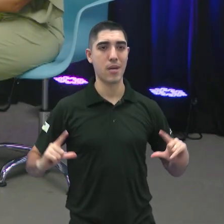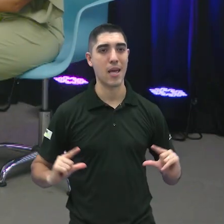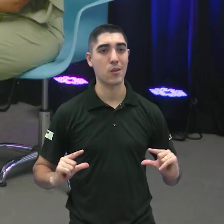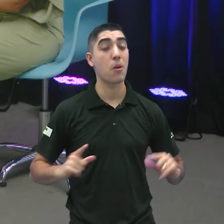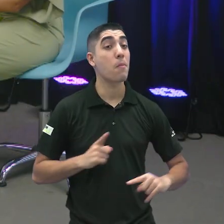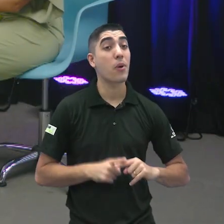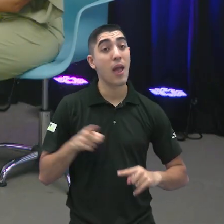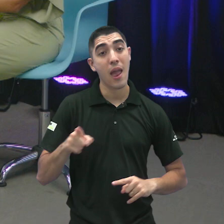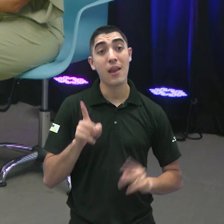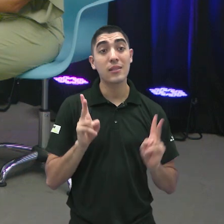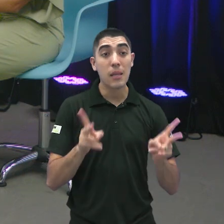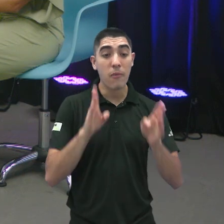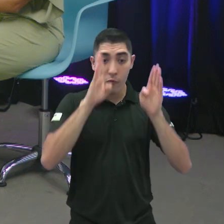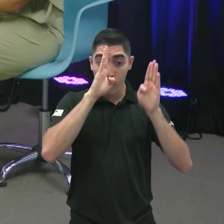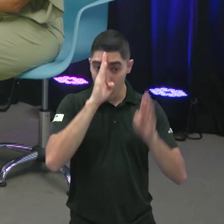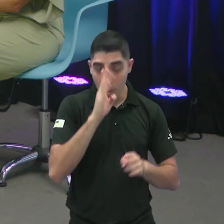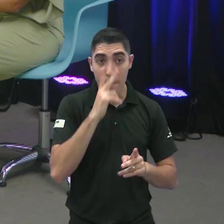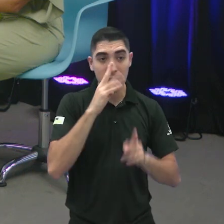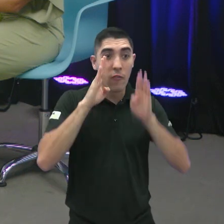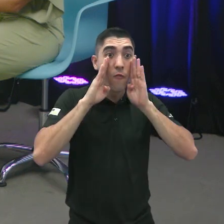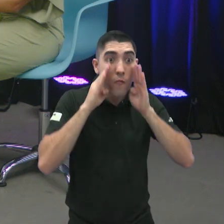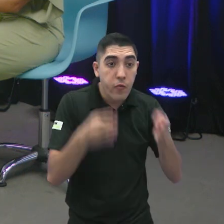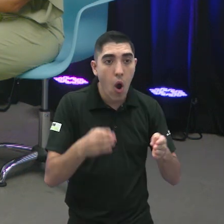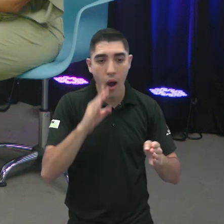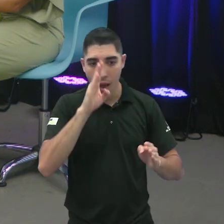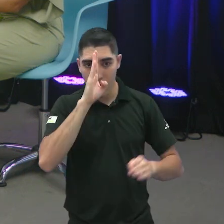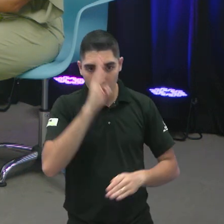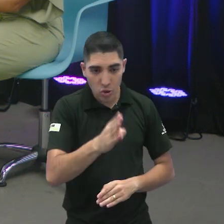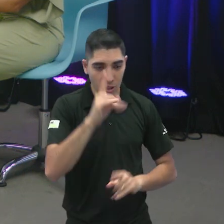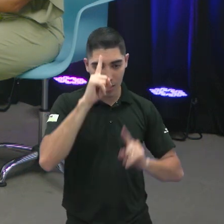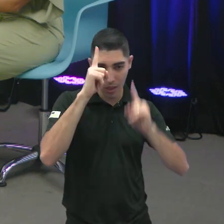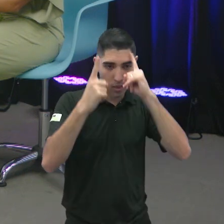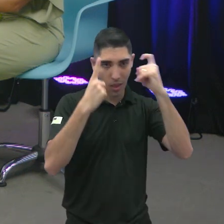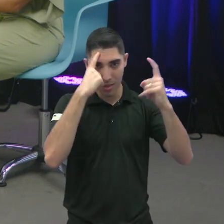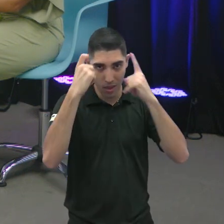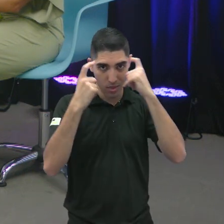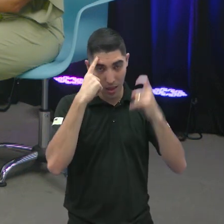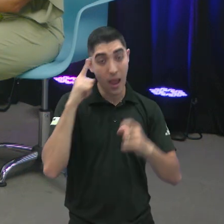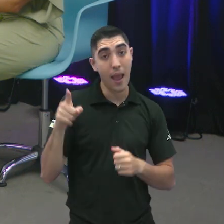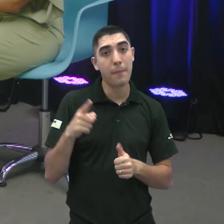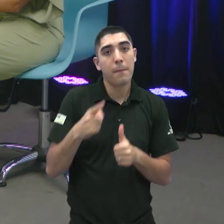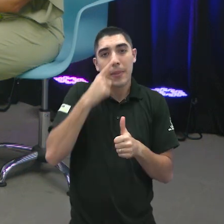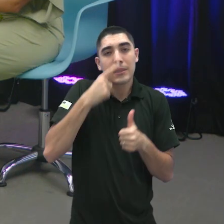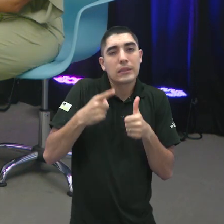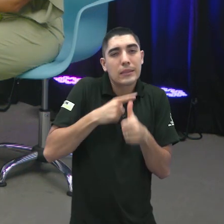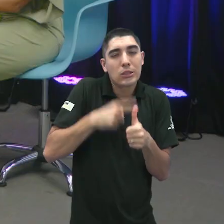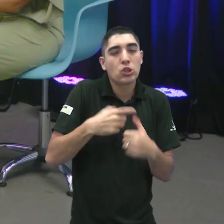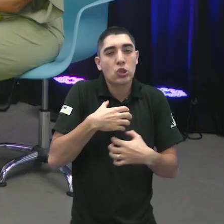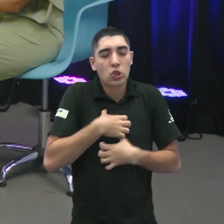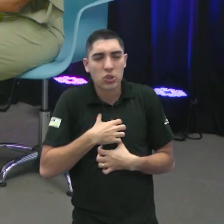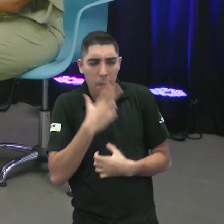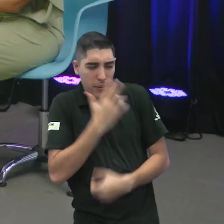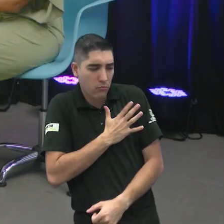estão concentradas ali nas ideias, na imaginação. Então, a primeira dor é essa, é a dor da rejeição que a gente desenvolve e a habilidade da